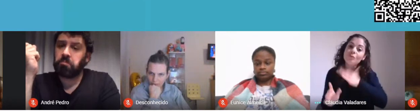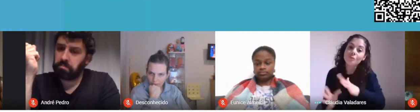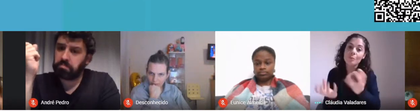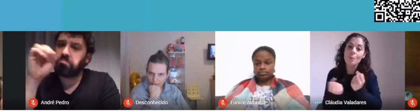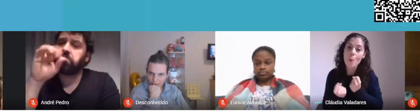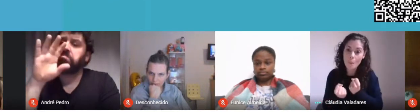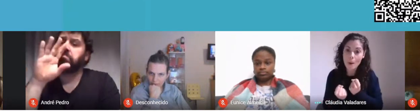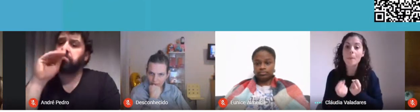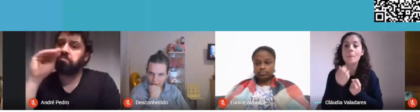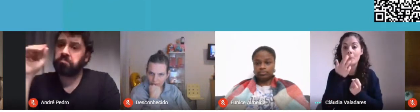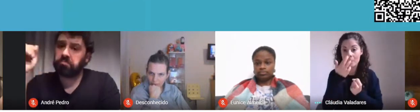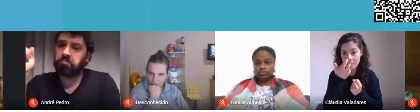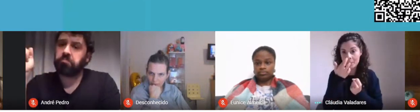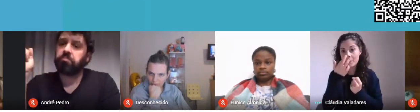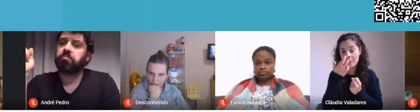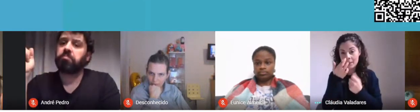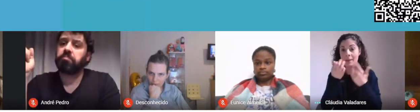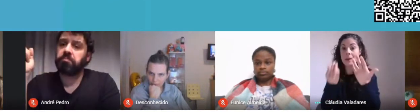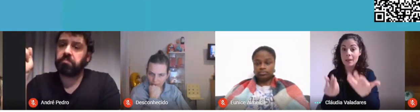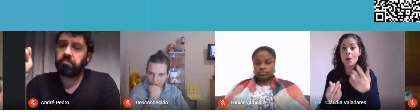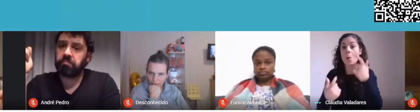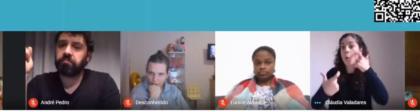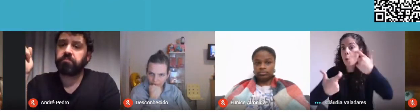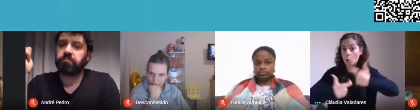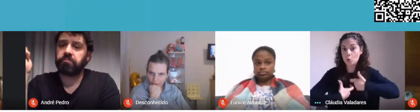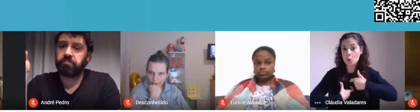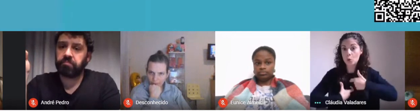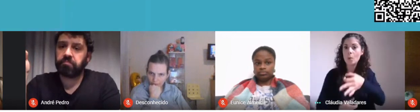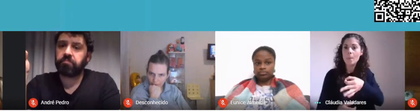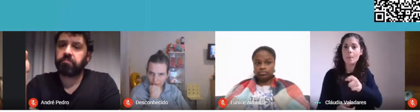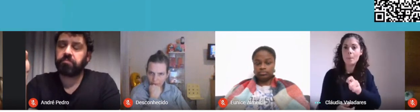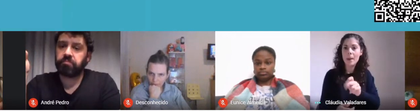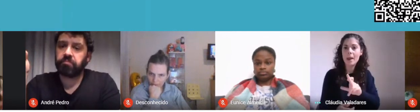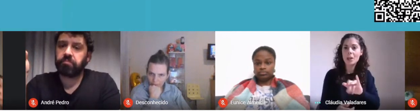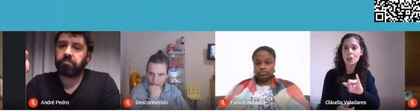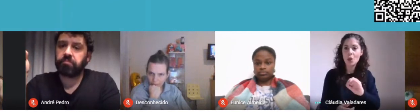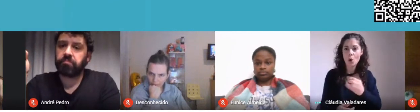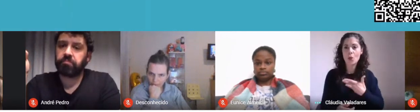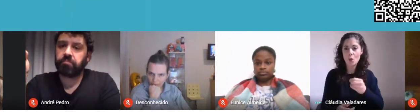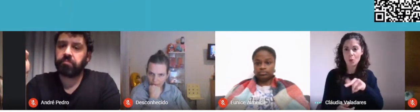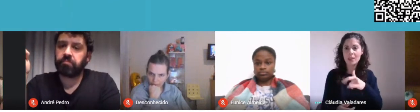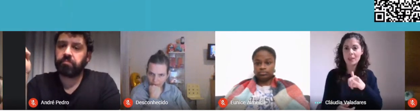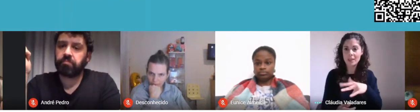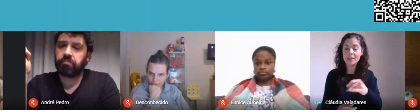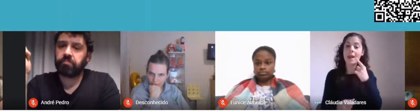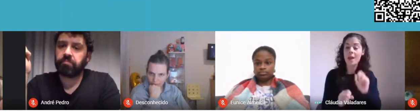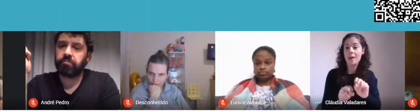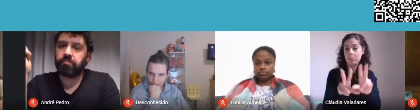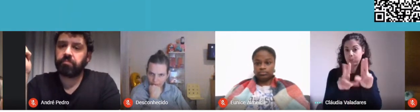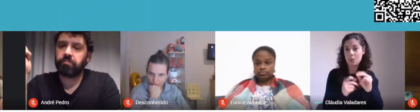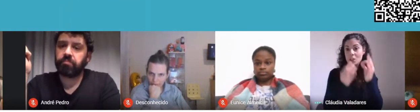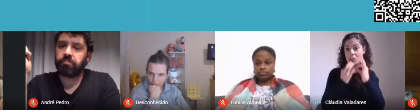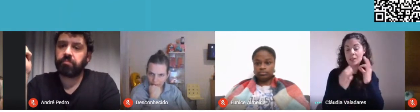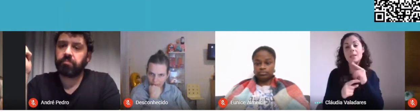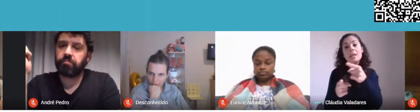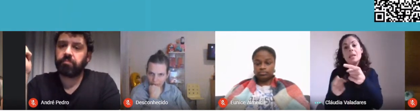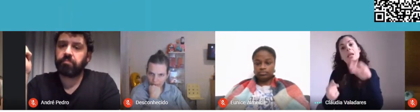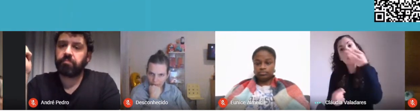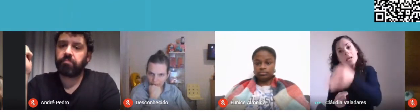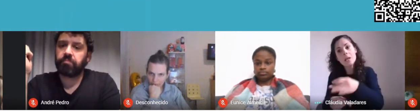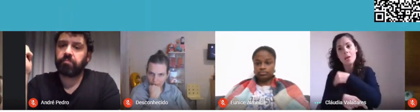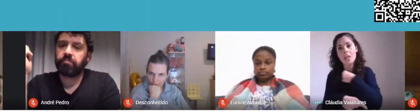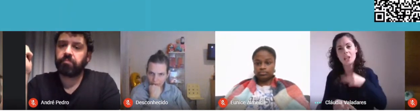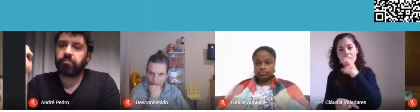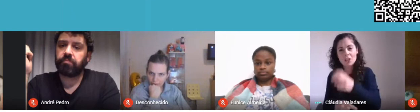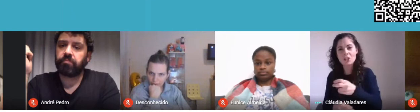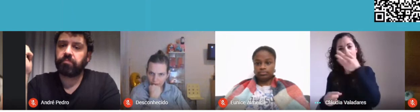Para controlar a periodontite, é os bons hábitos de higiene oral e ir regularmente ao higienista para que